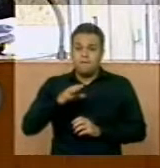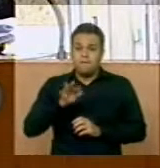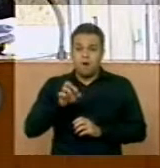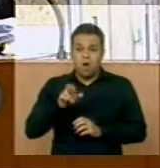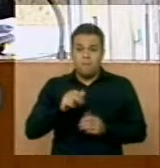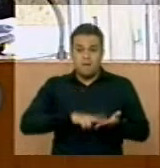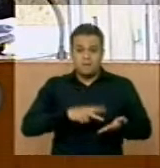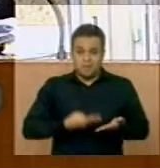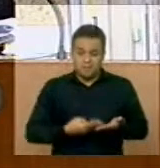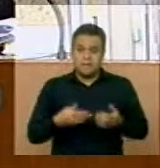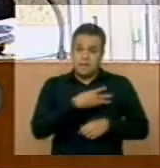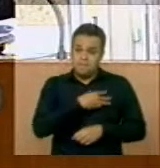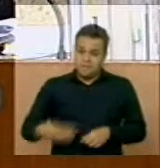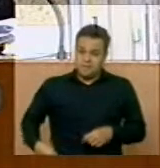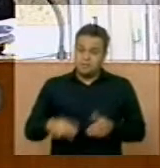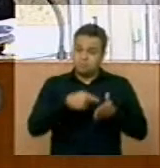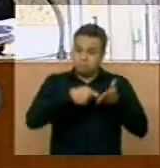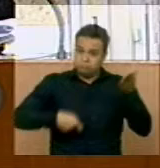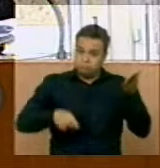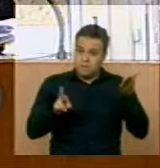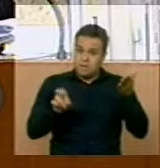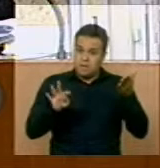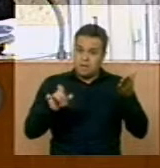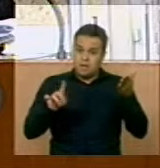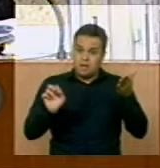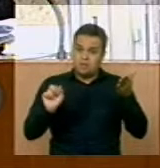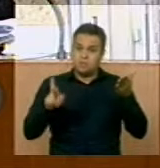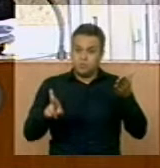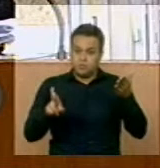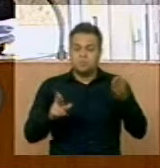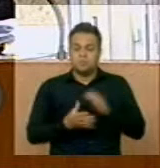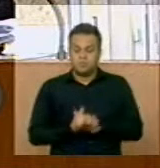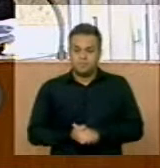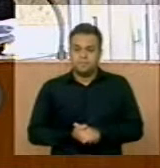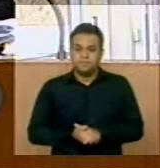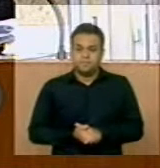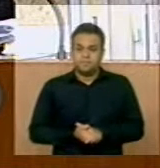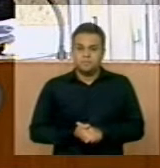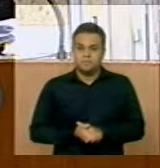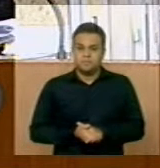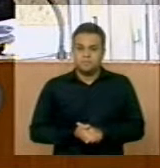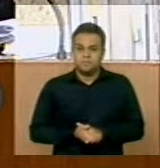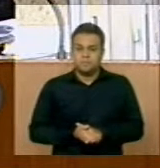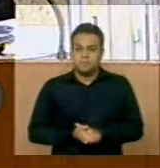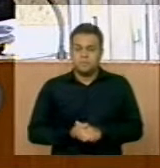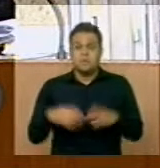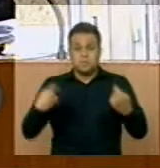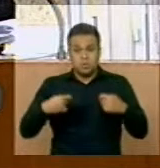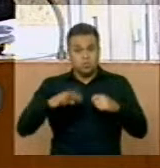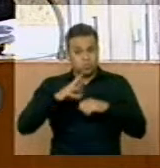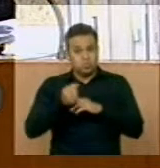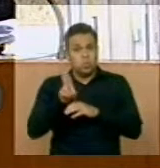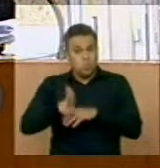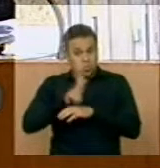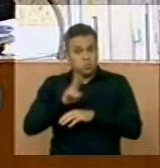ministro relator estabelece o condicionante de todos os meios necessários para que se verifique, não é